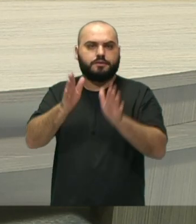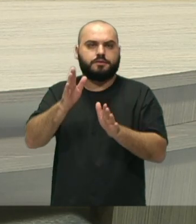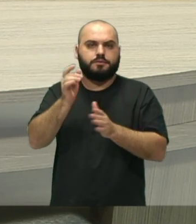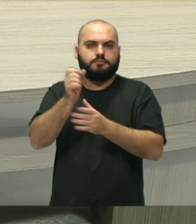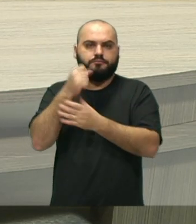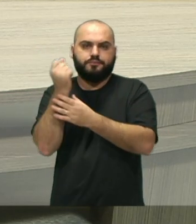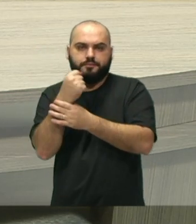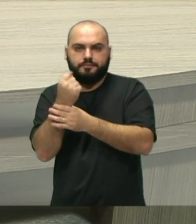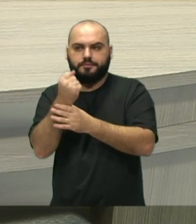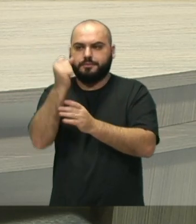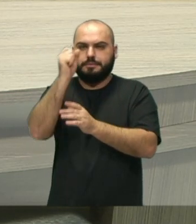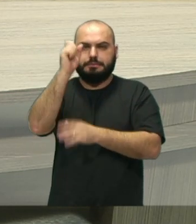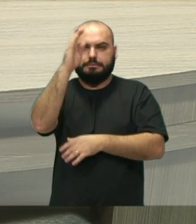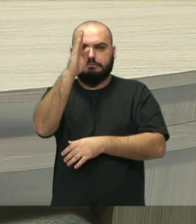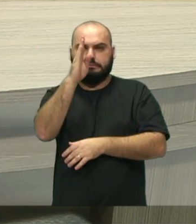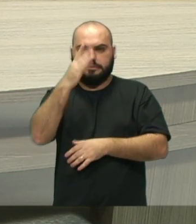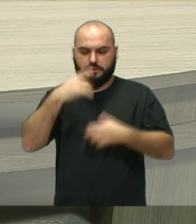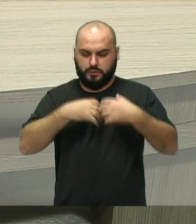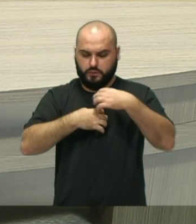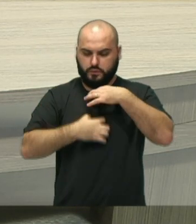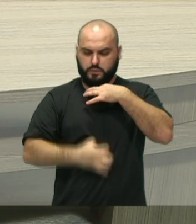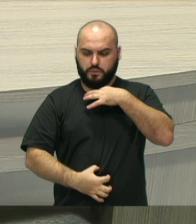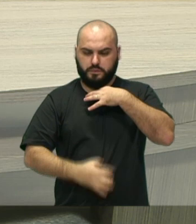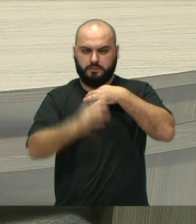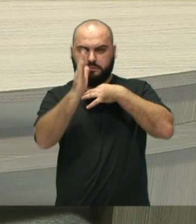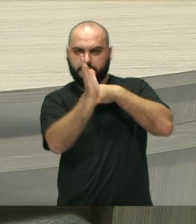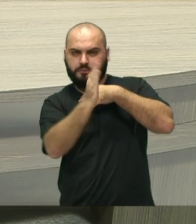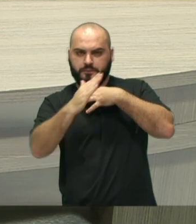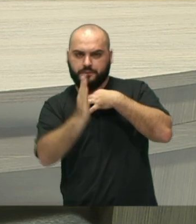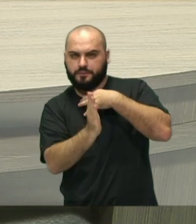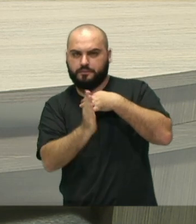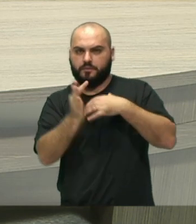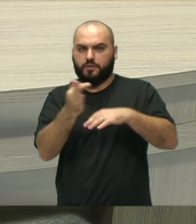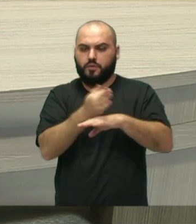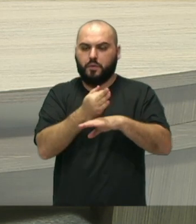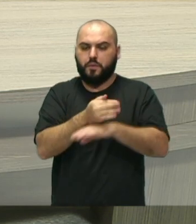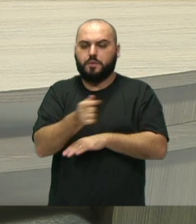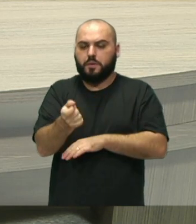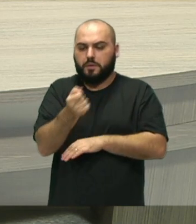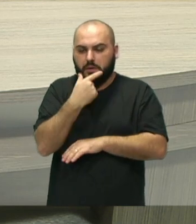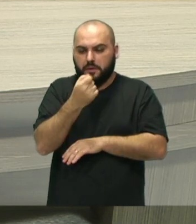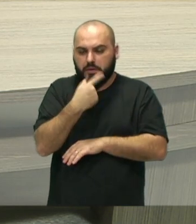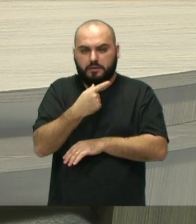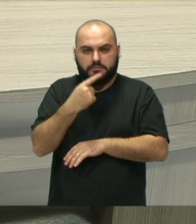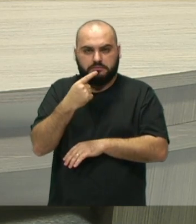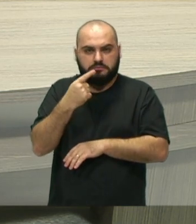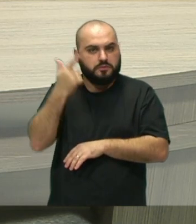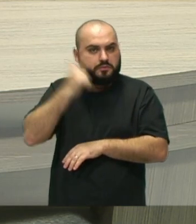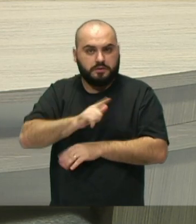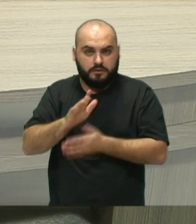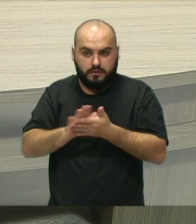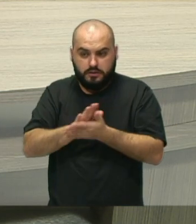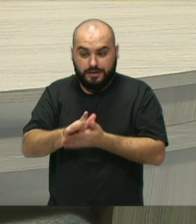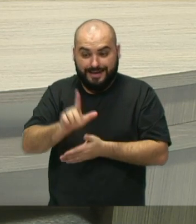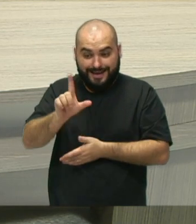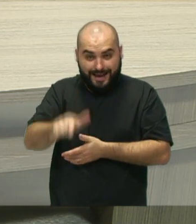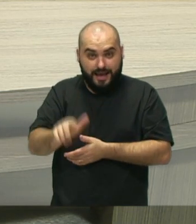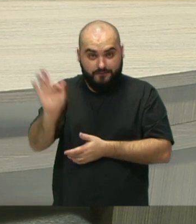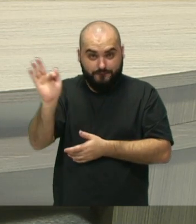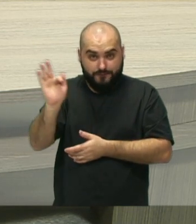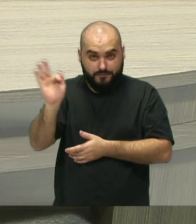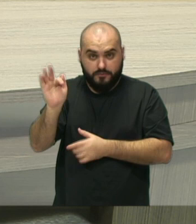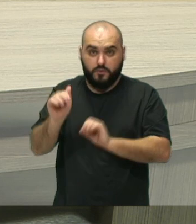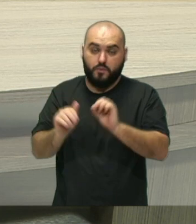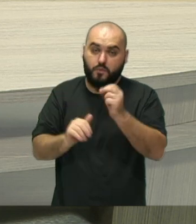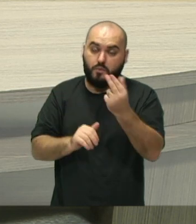está com uma dor localizada ali, e essa dor ela toma analgésico e não passa. Isso pode ser considerado fibromialgia